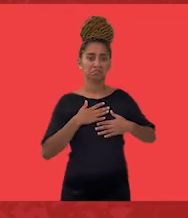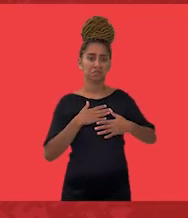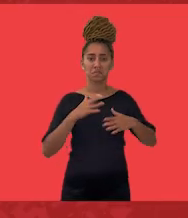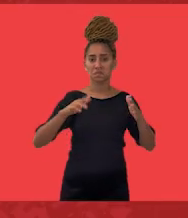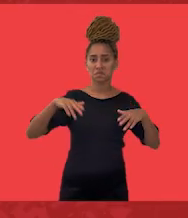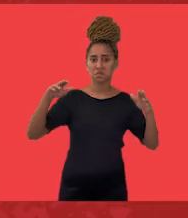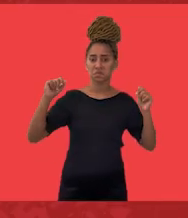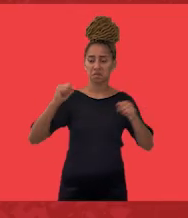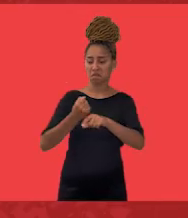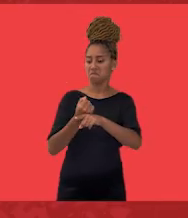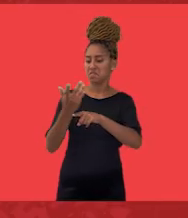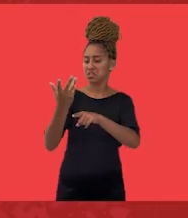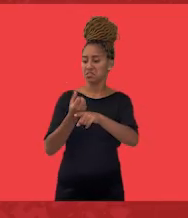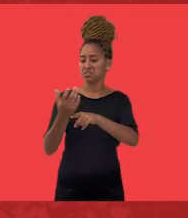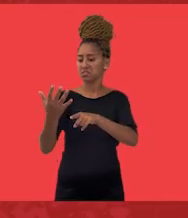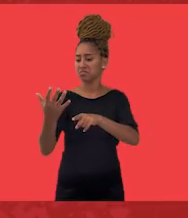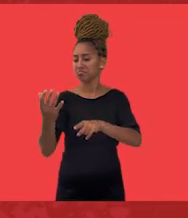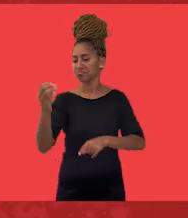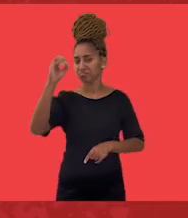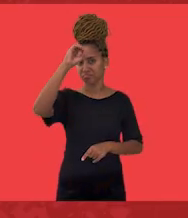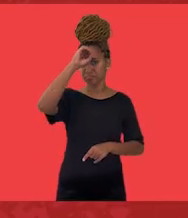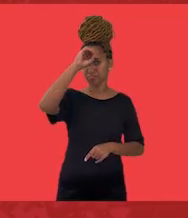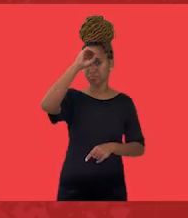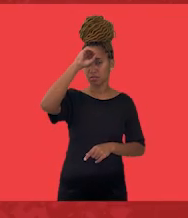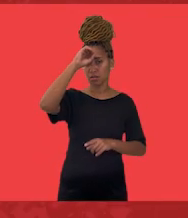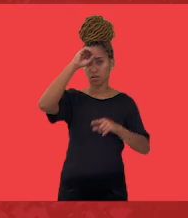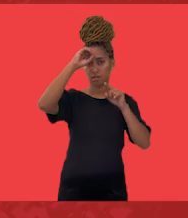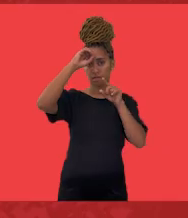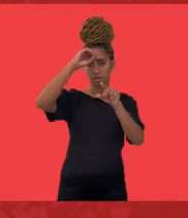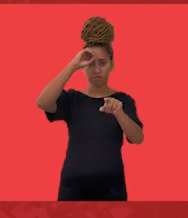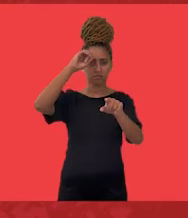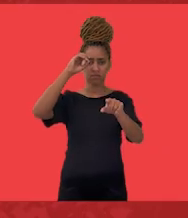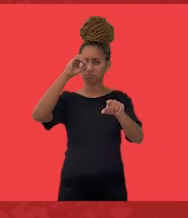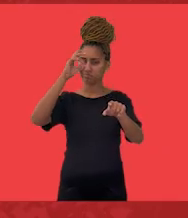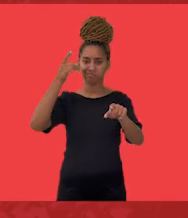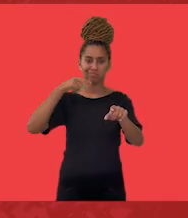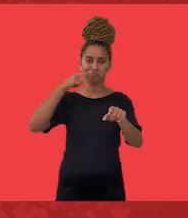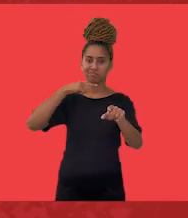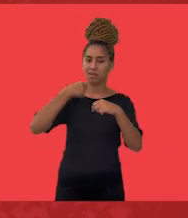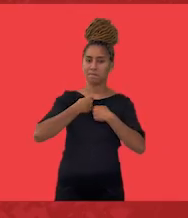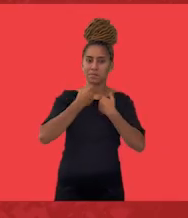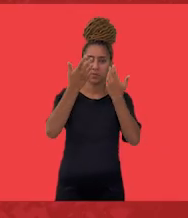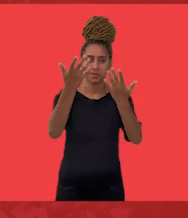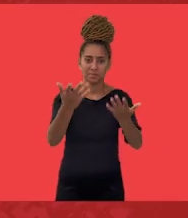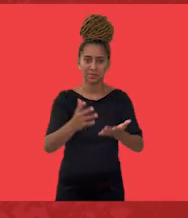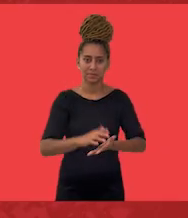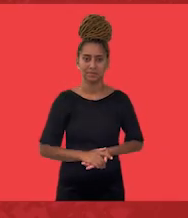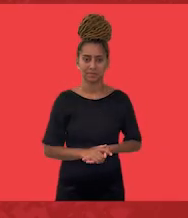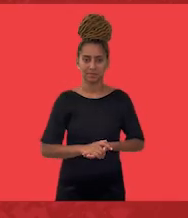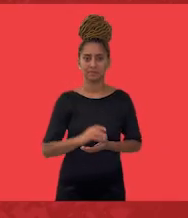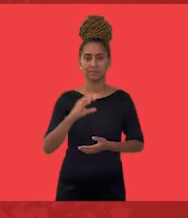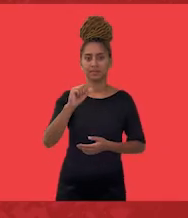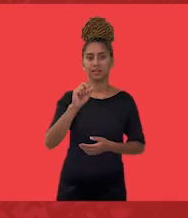inaudível. Em algum lugar, Das 4 dimensões que você